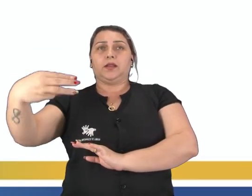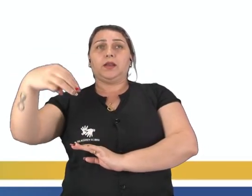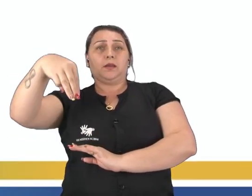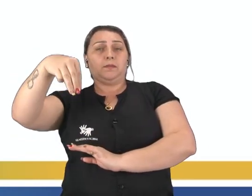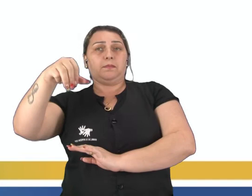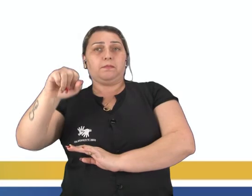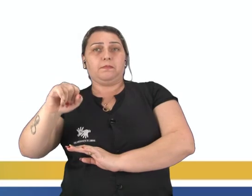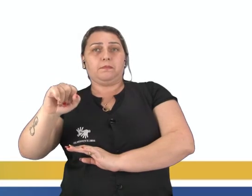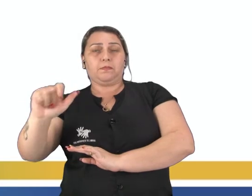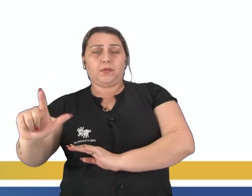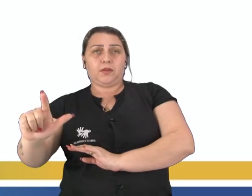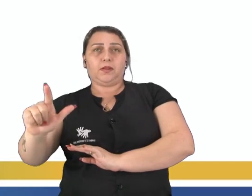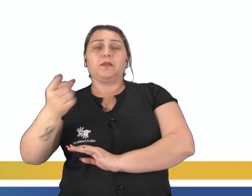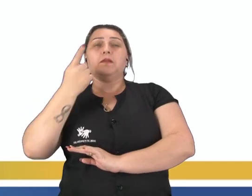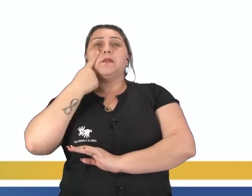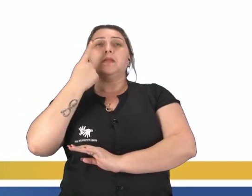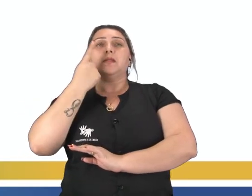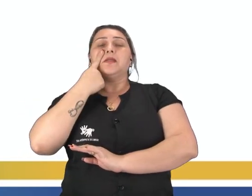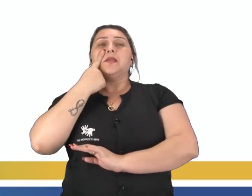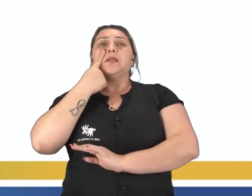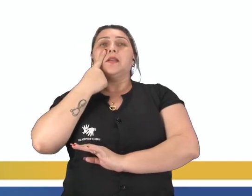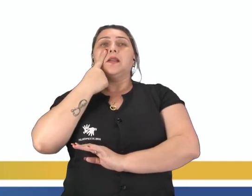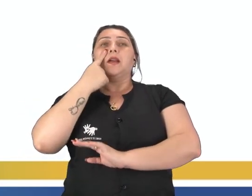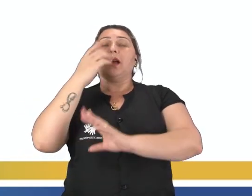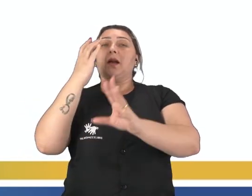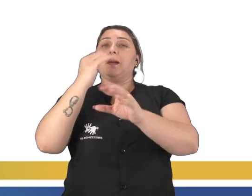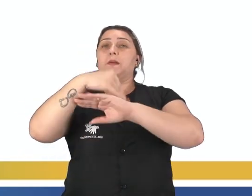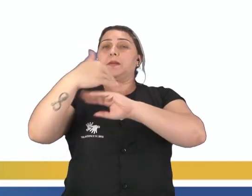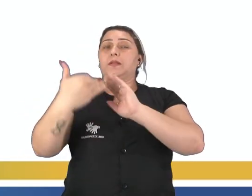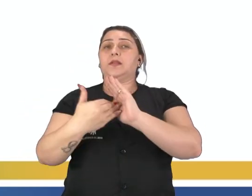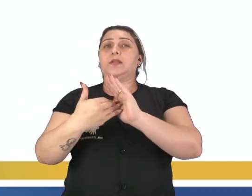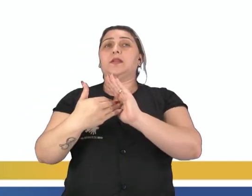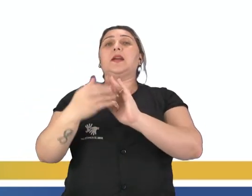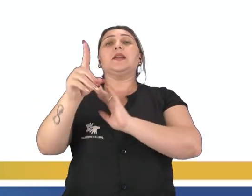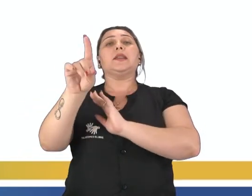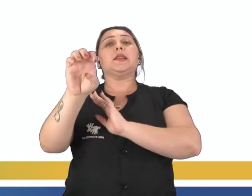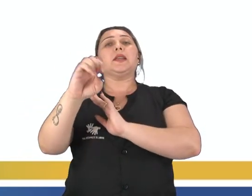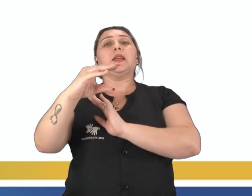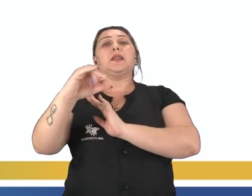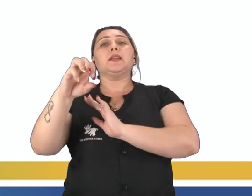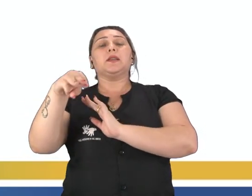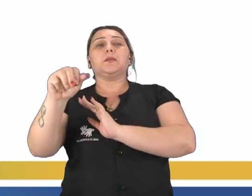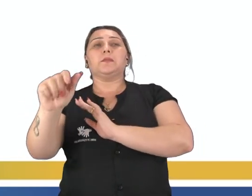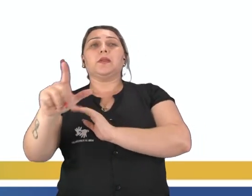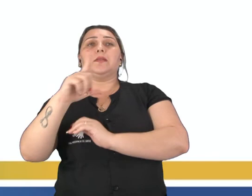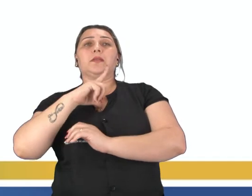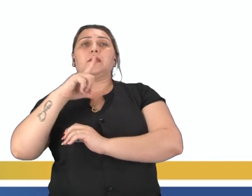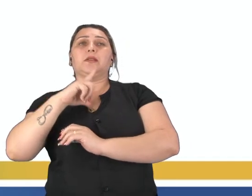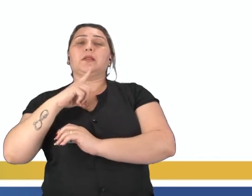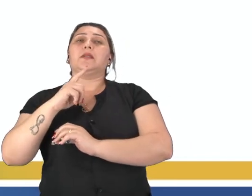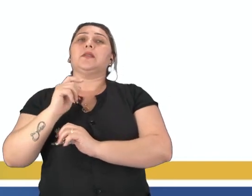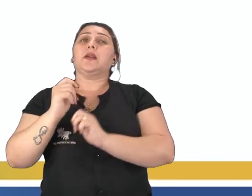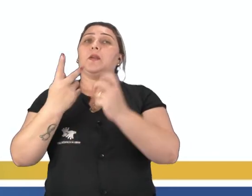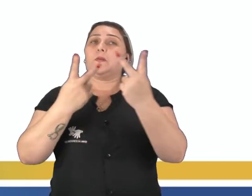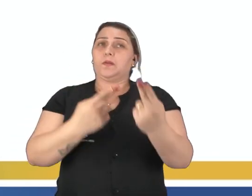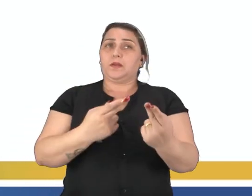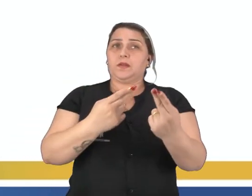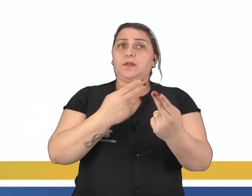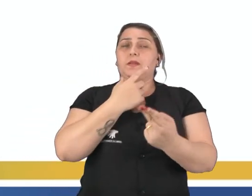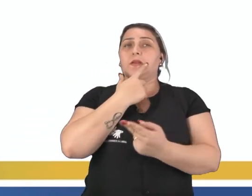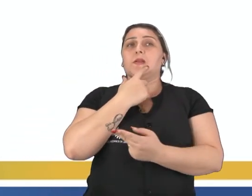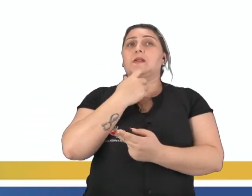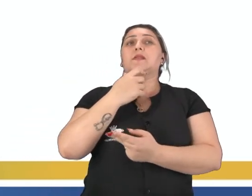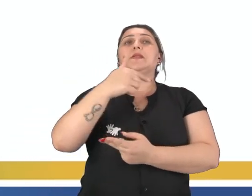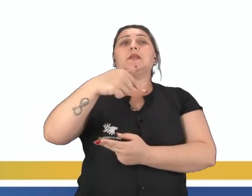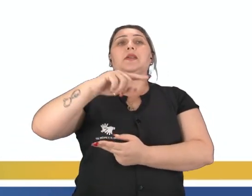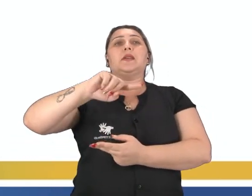milésimos. E aí eu vou comparar a parte inteira e depois vou comparar a parte decimal. Então, eu tenho que a parte inteira é igual, né? Porque